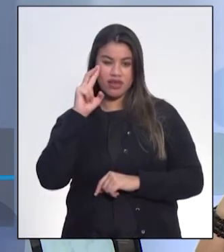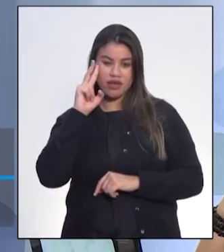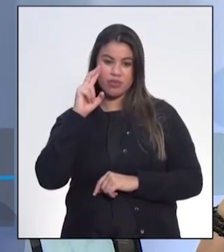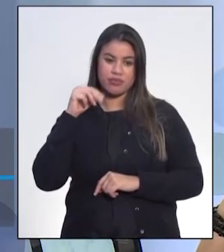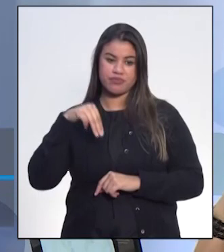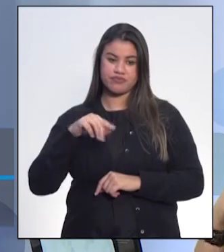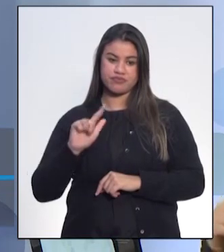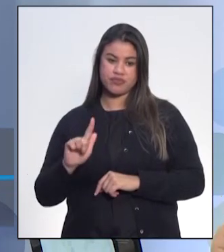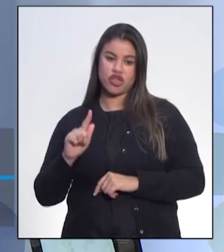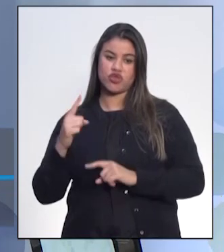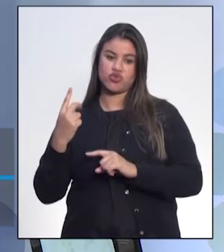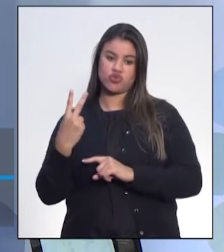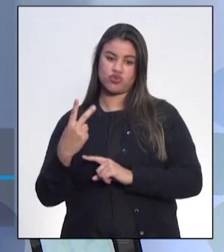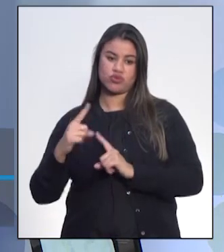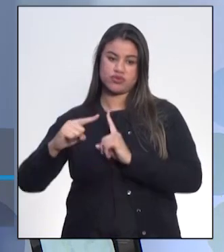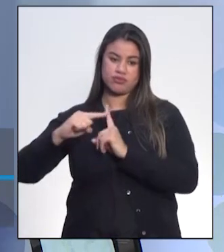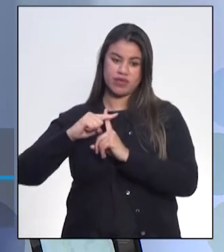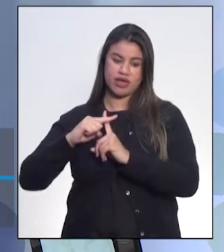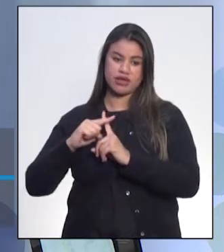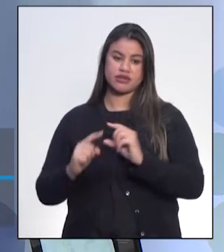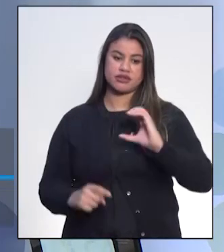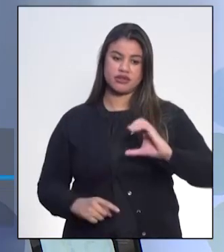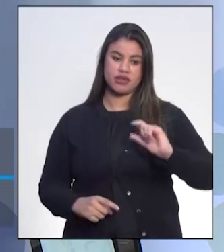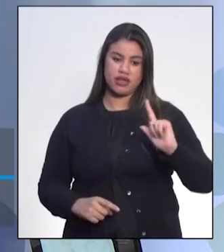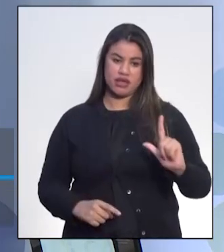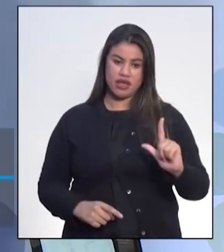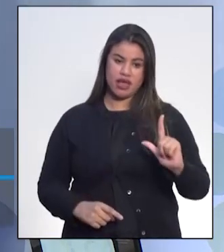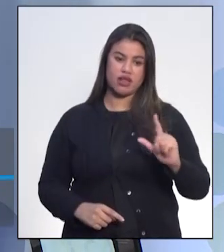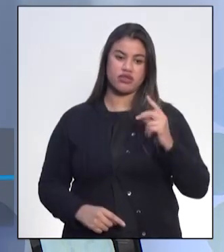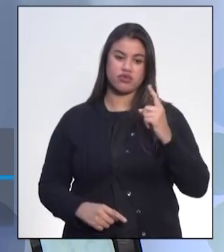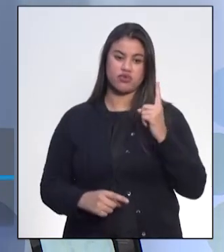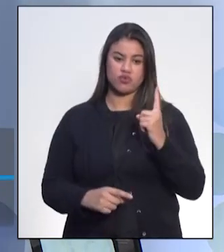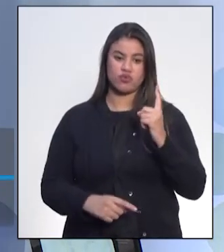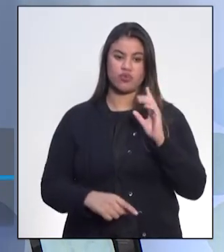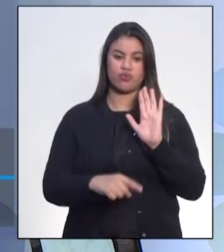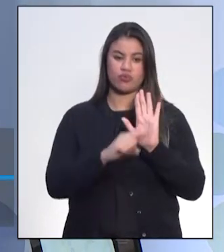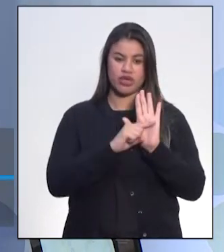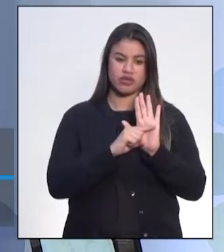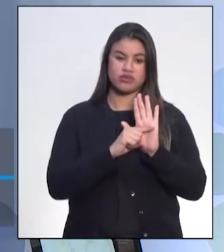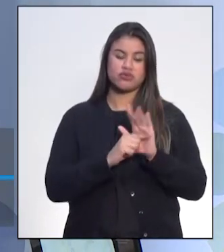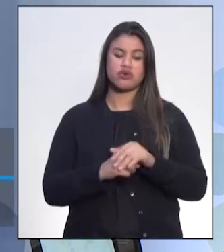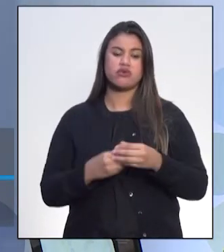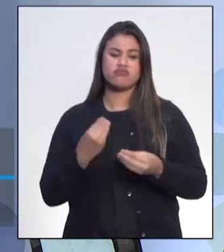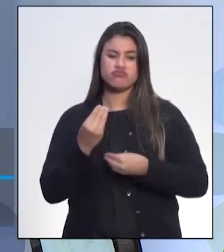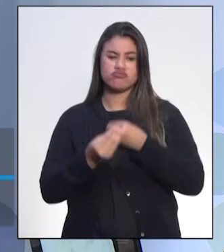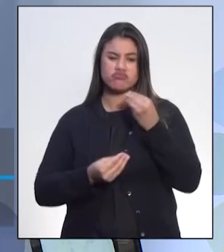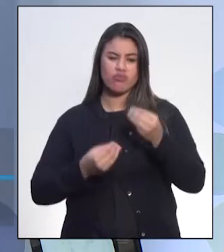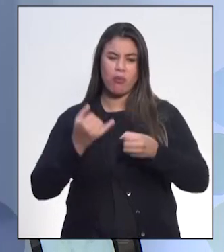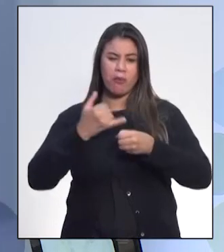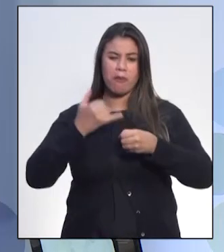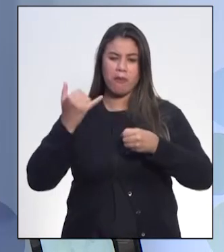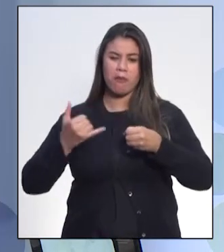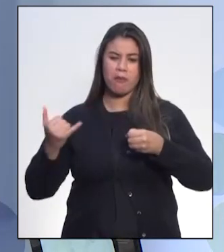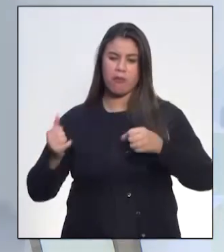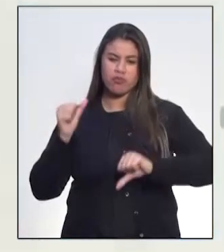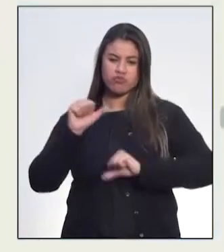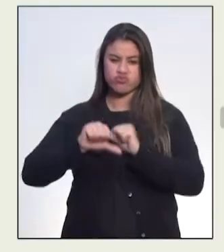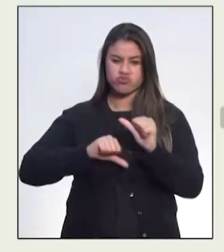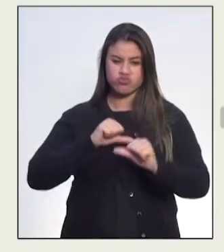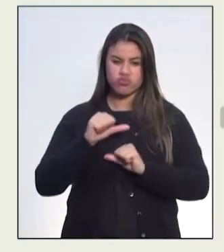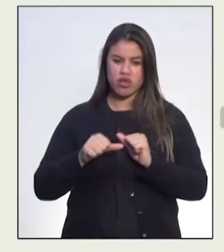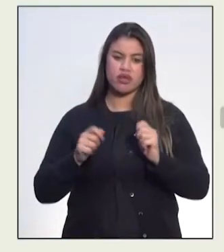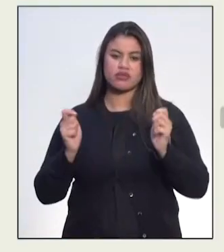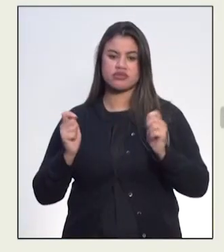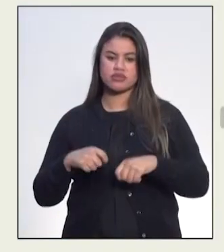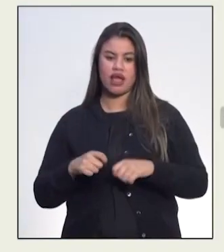ânion, 1-. Como que eu faço para chegar à fórmula iônica? É só pegar a quantidade desse valor